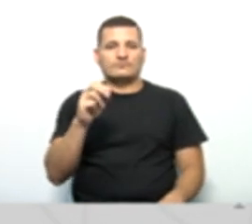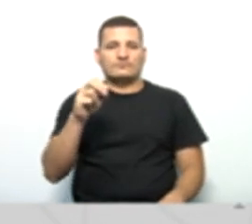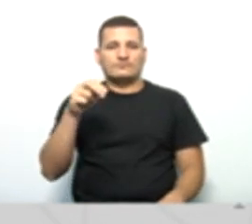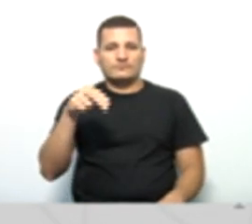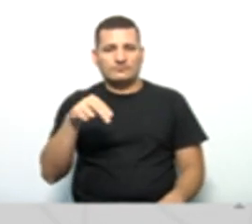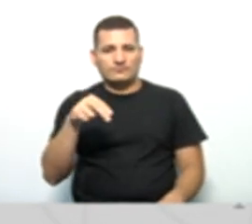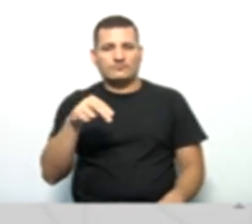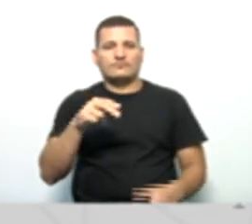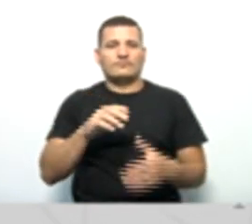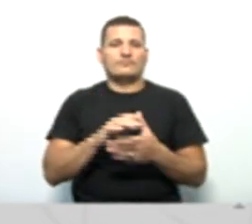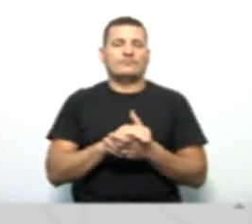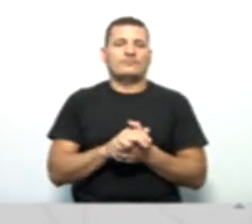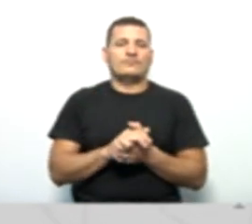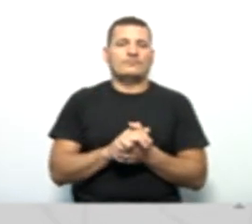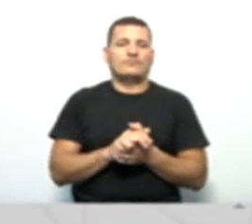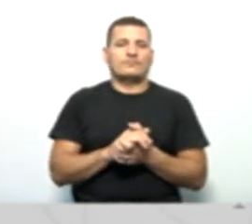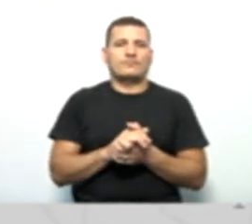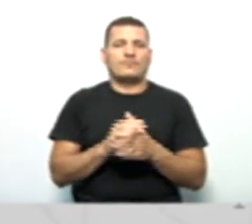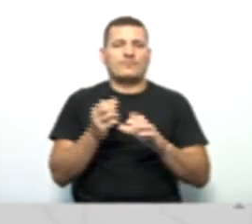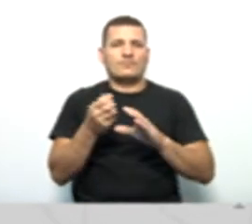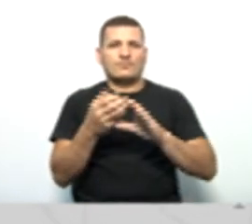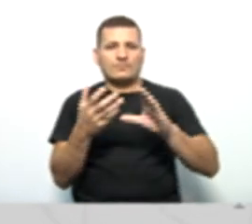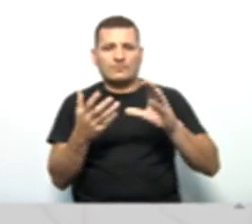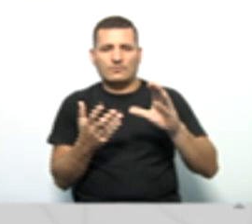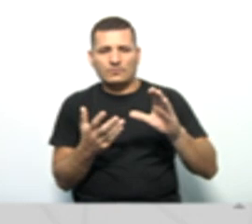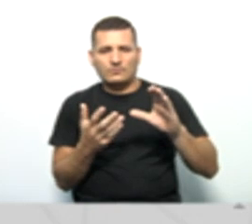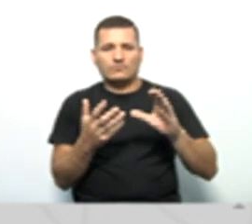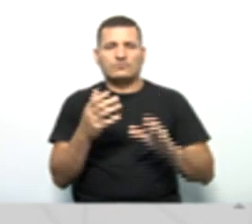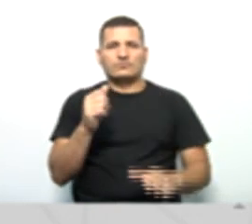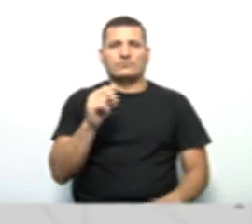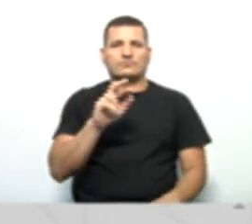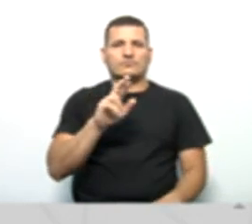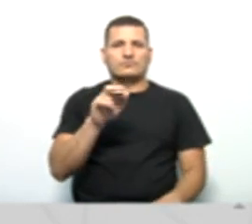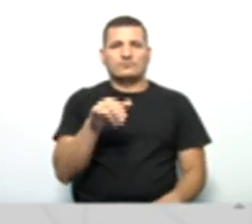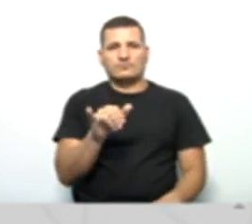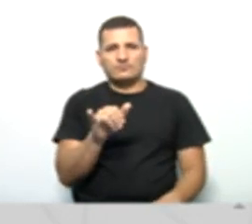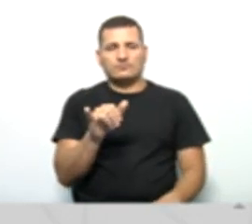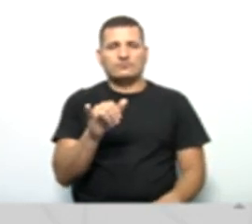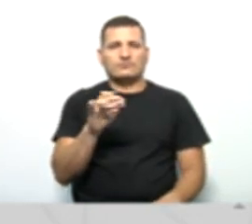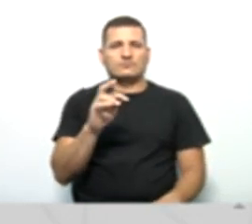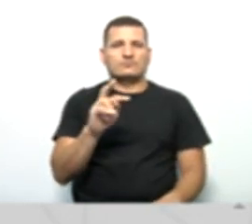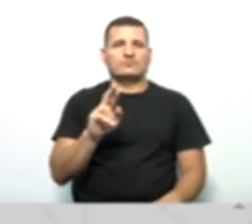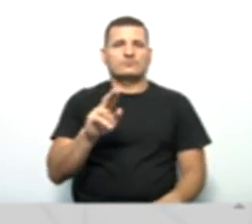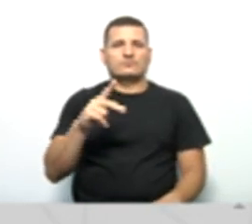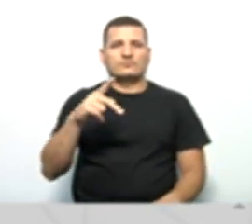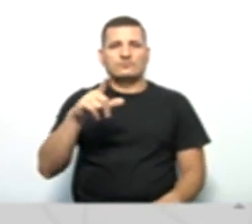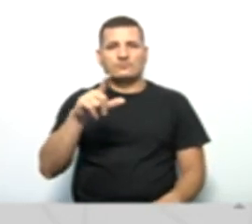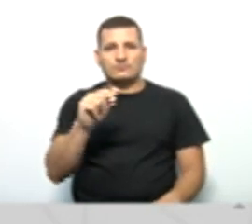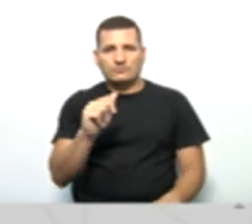dados em lista, array, tupla, dicionário e set.